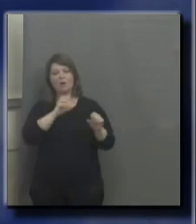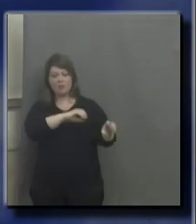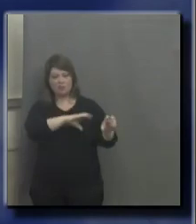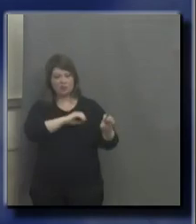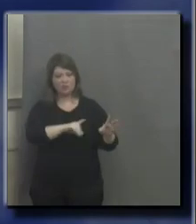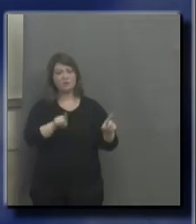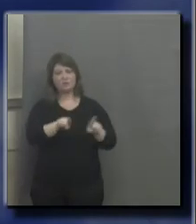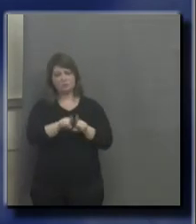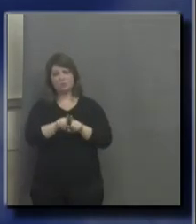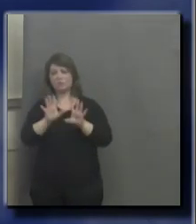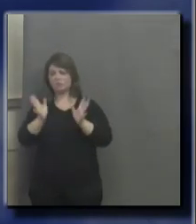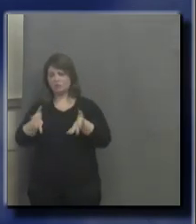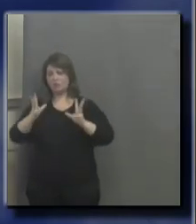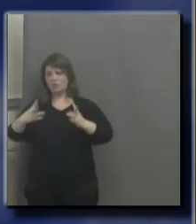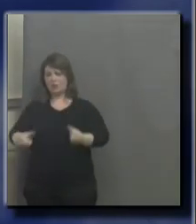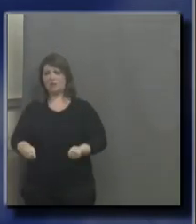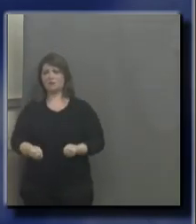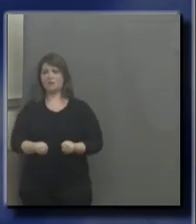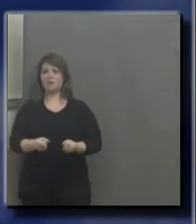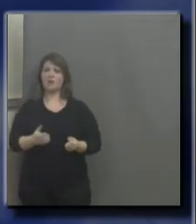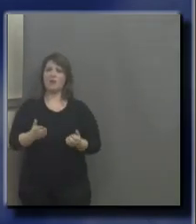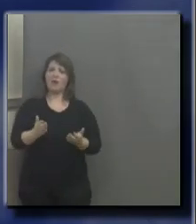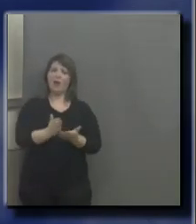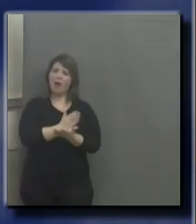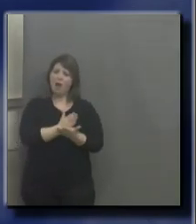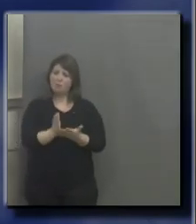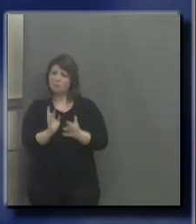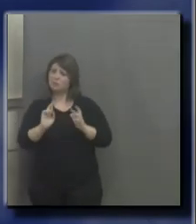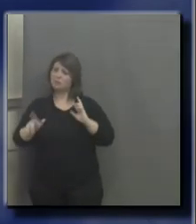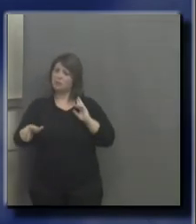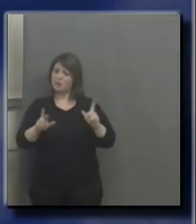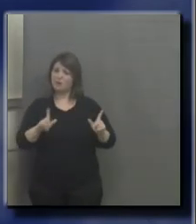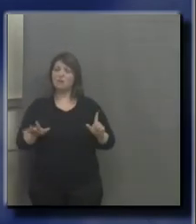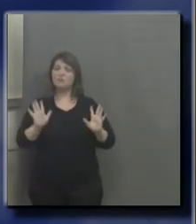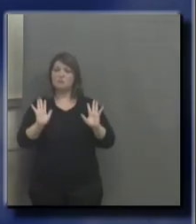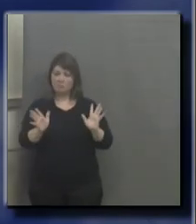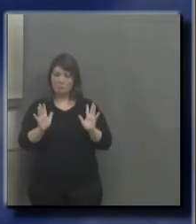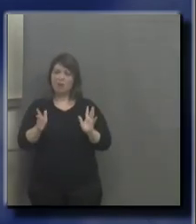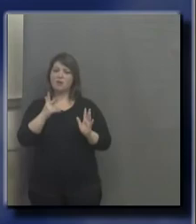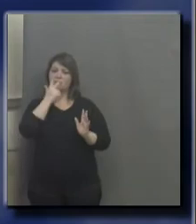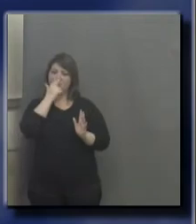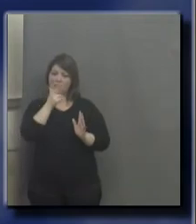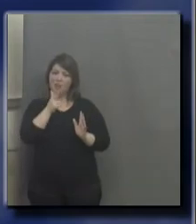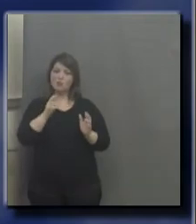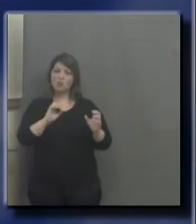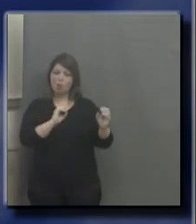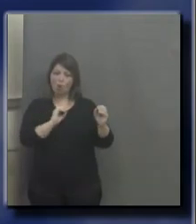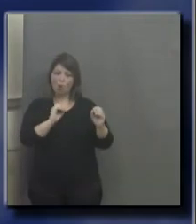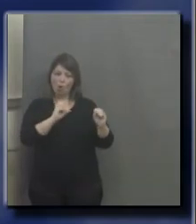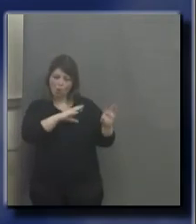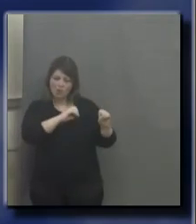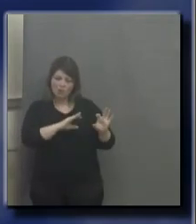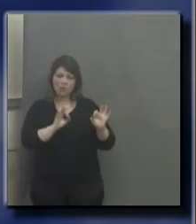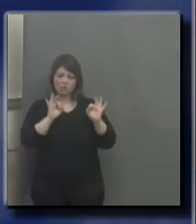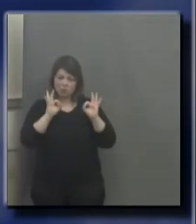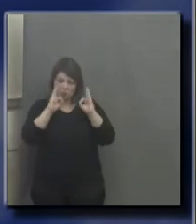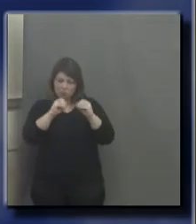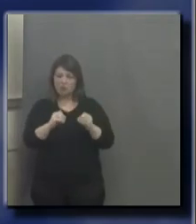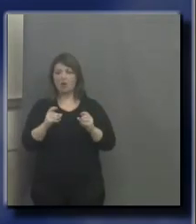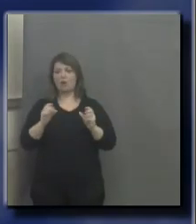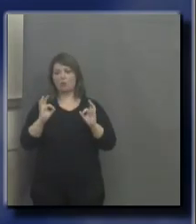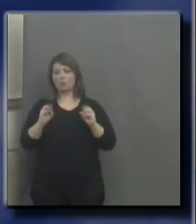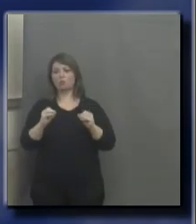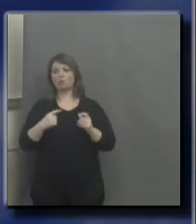foram aprovadas, com pequenas ressalvas, mas seguindo esta orientação geral. O